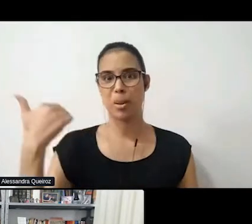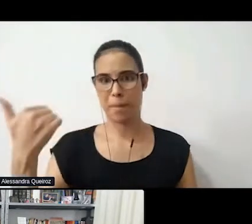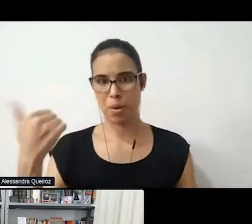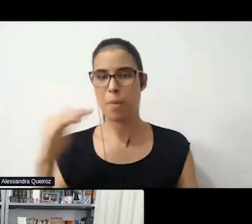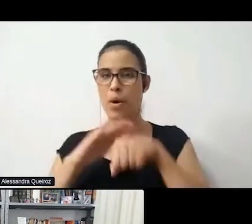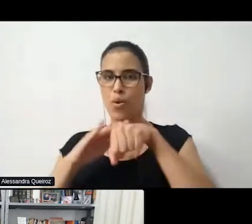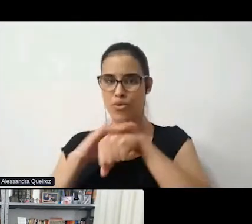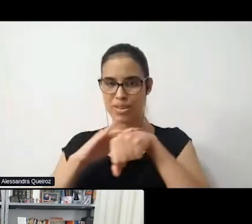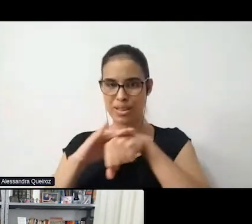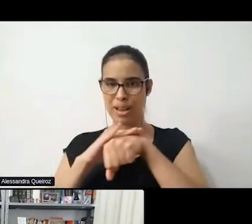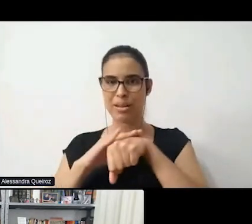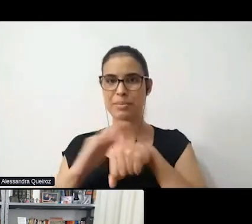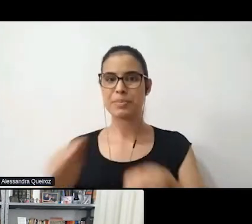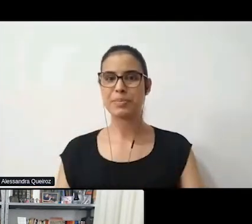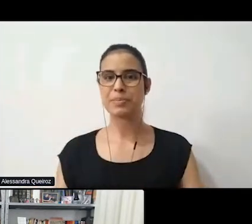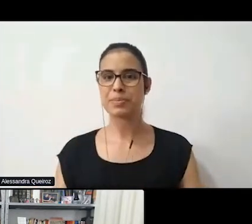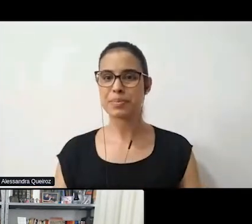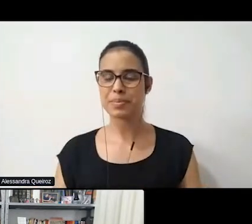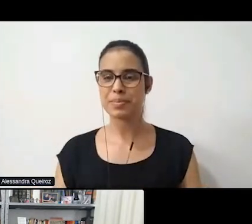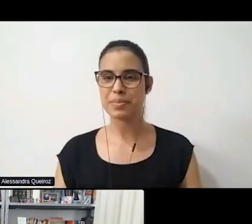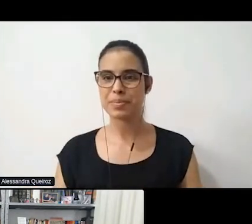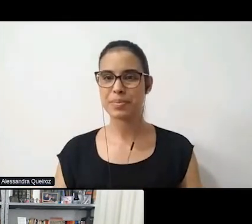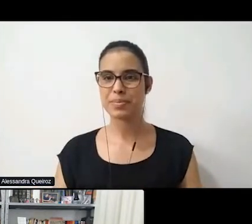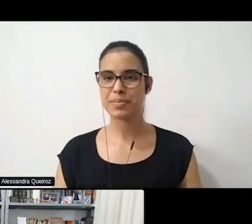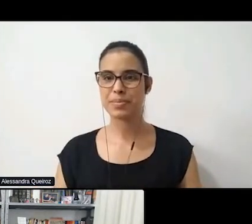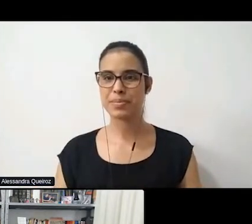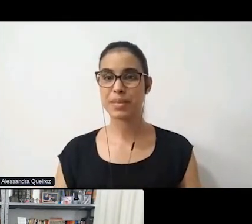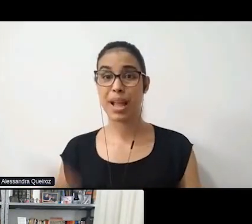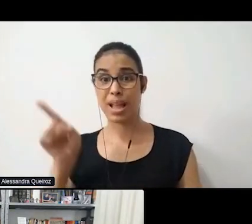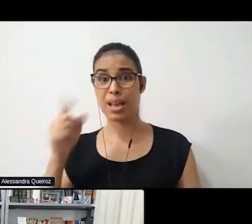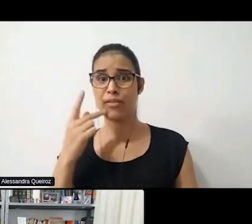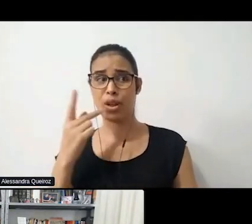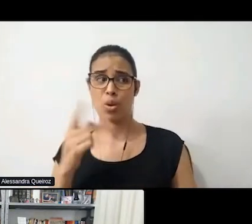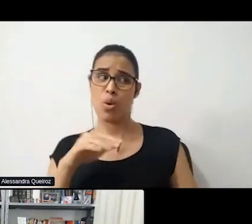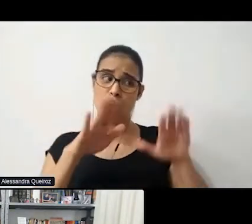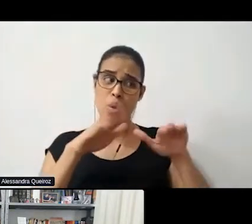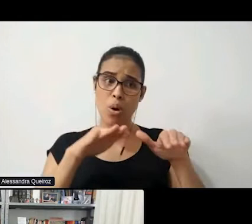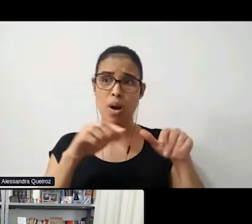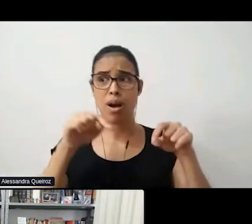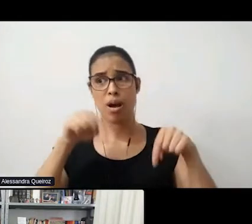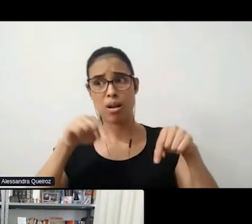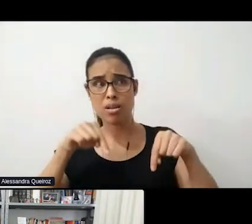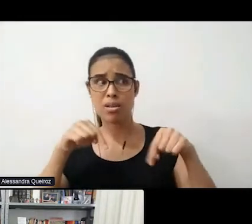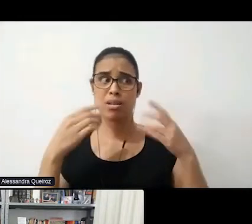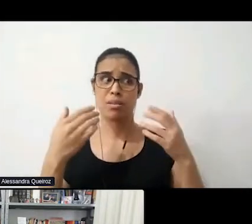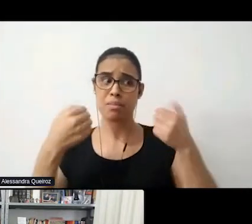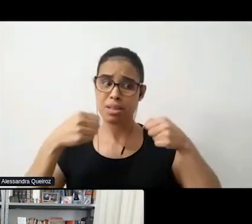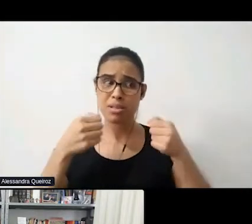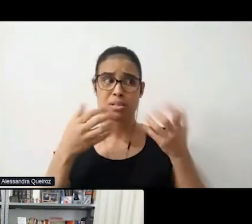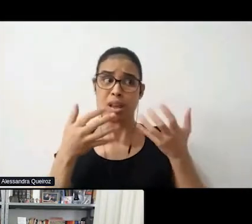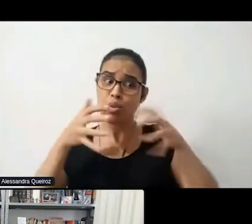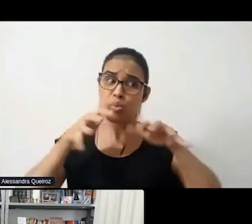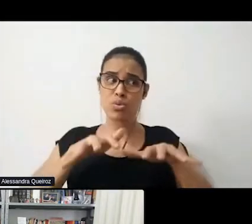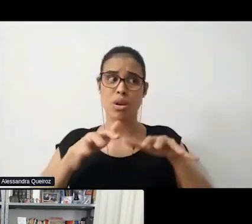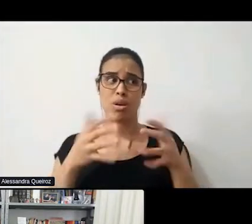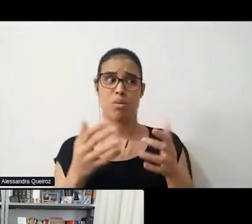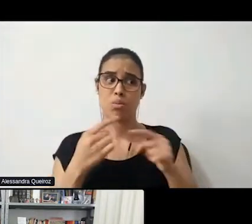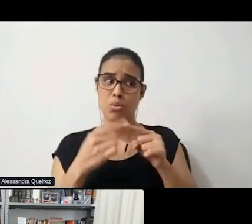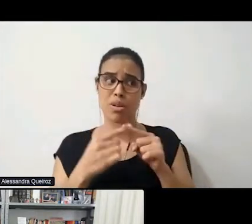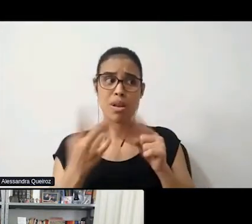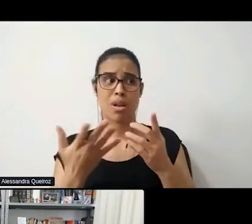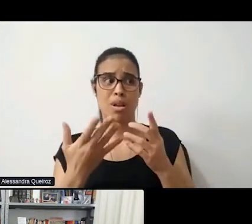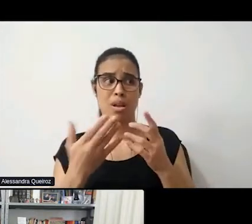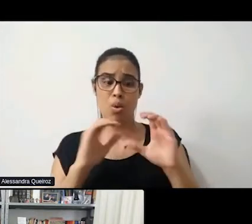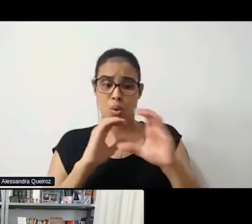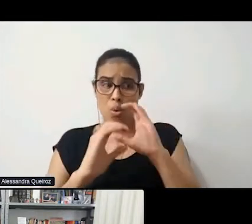olha, acho que a gente precisa de adotar algumas práticas inclusivas, porque a nossa ferramenta de